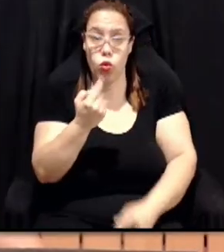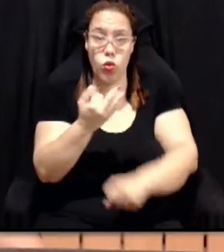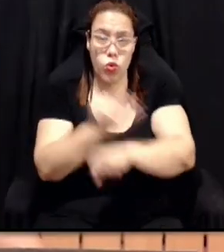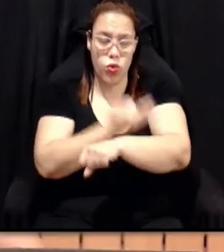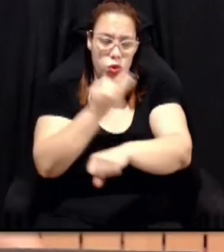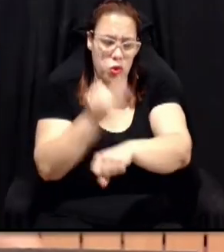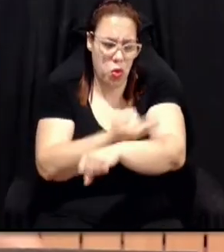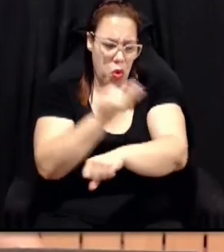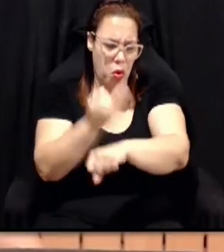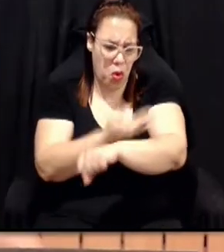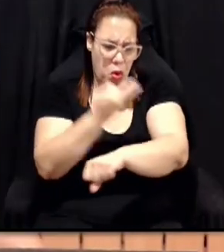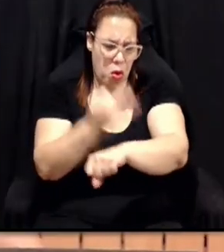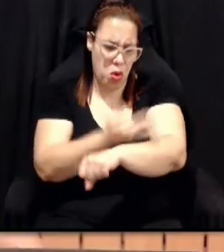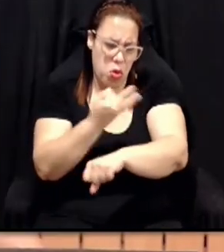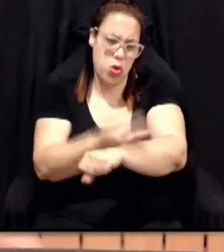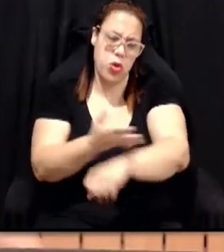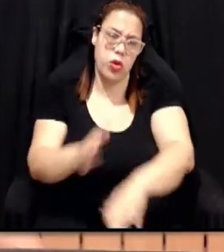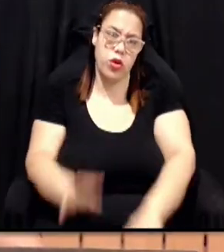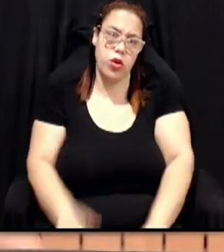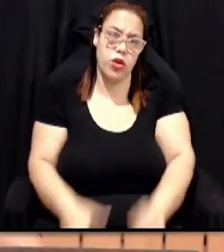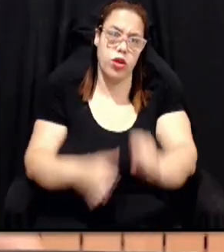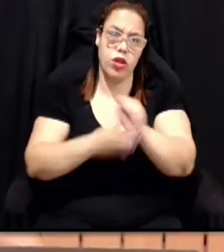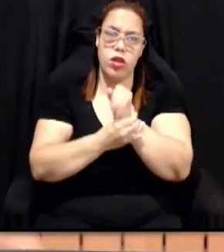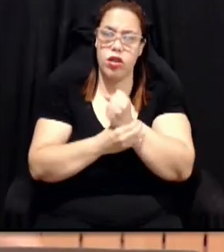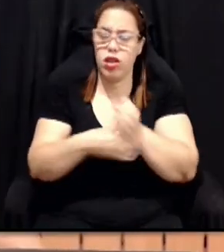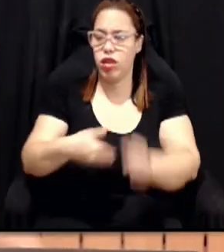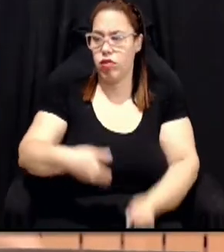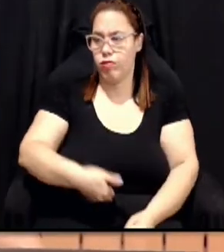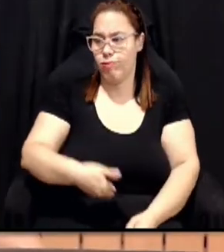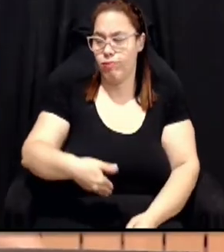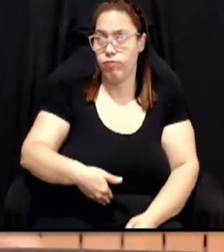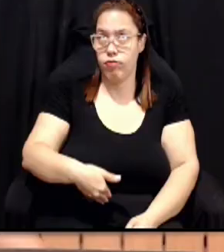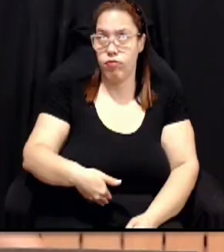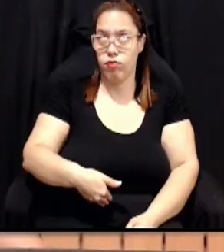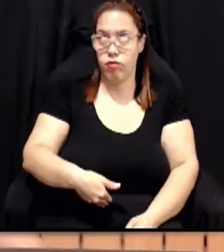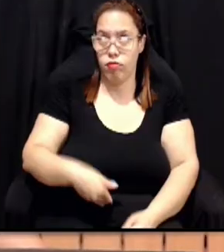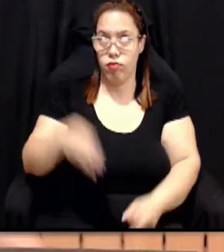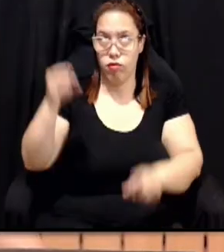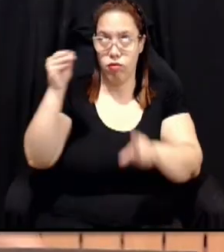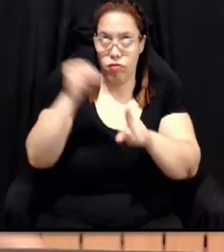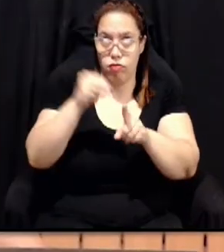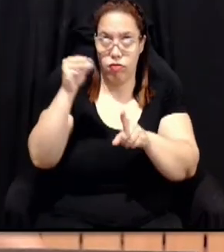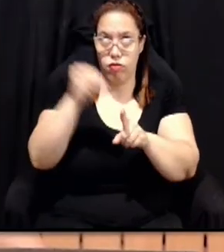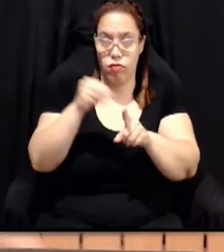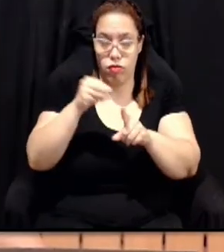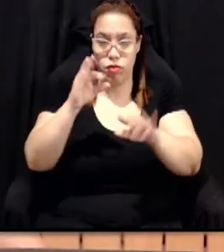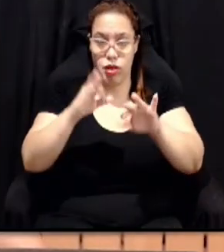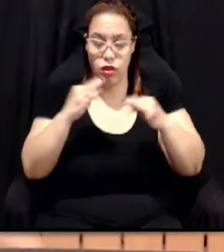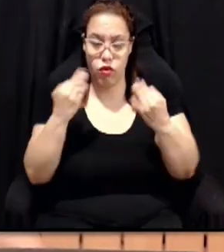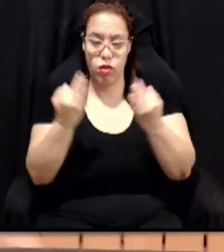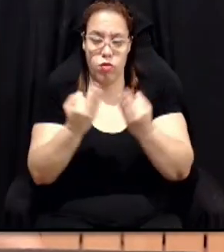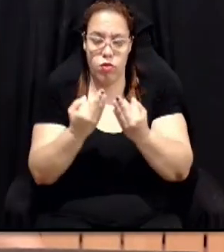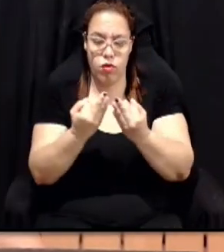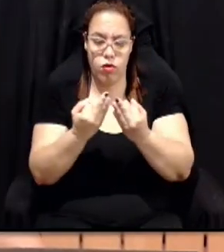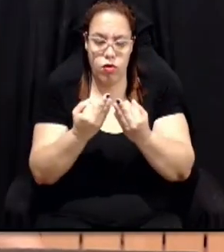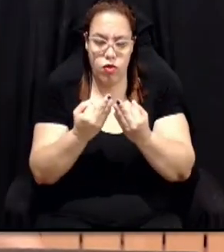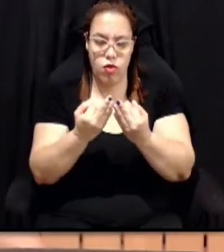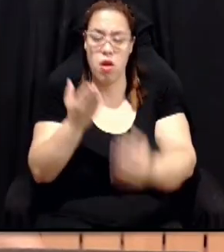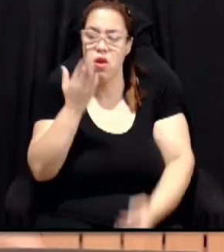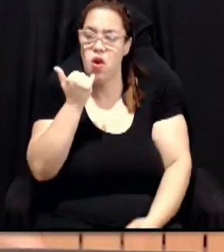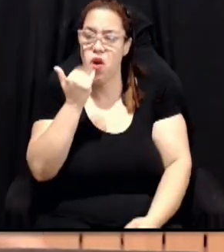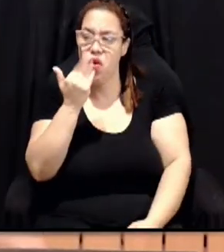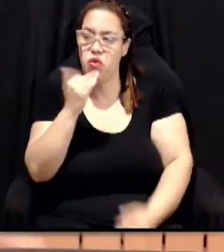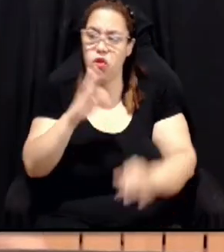a situação de insegurança alimentar, a situação de vulnerabilidade nas famílias, a situação de fome nas